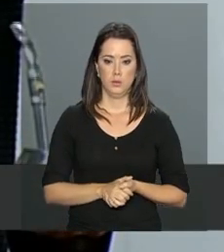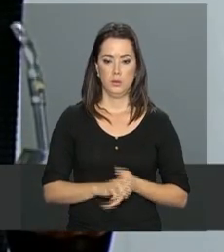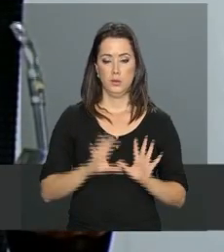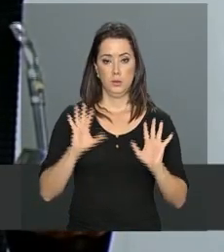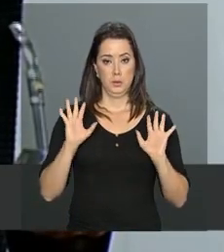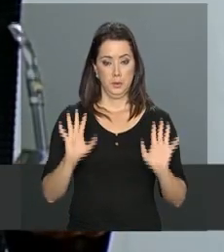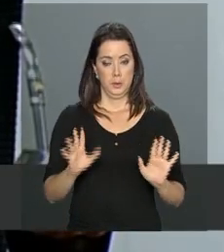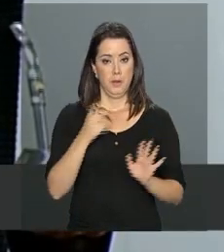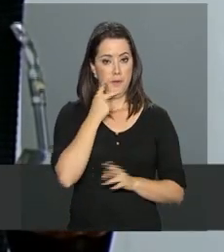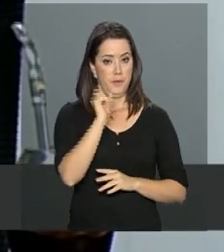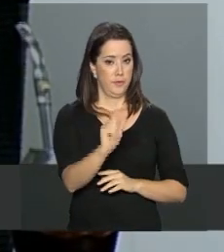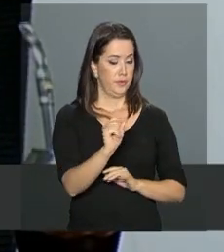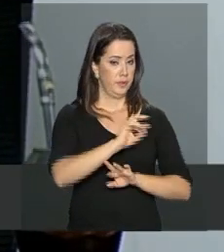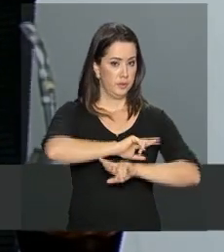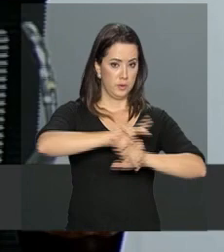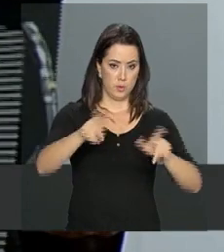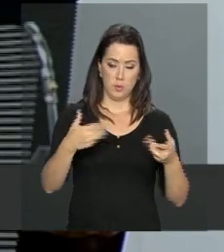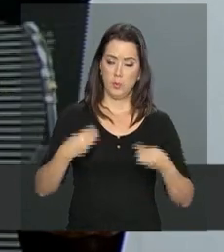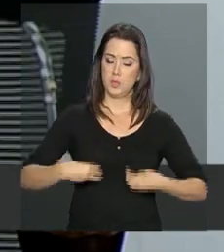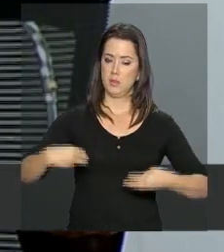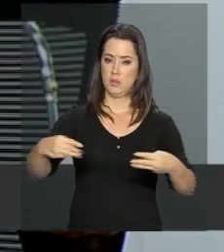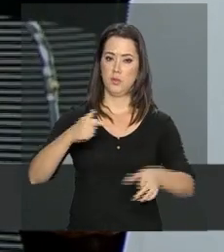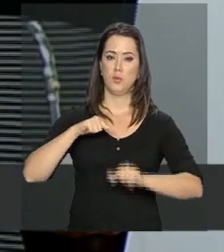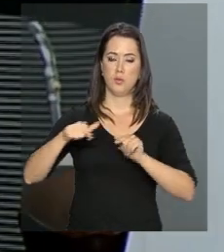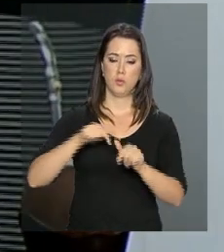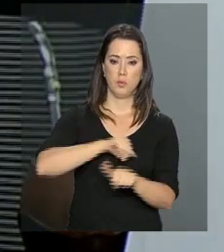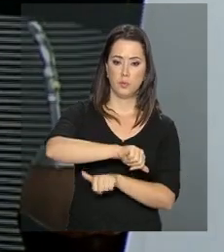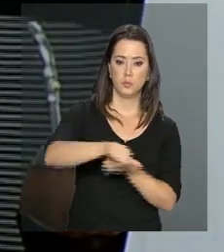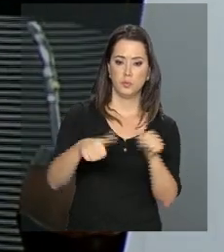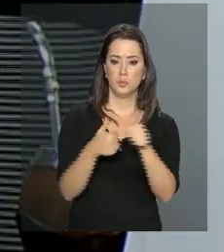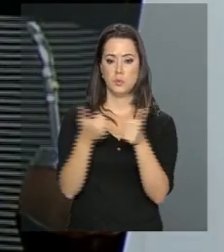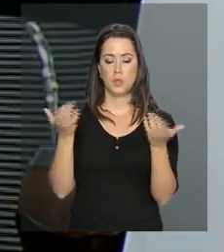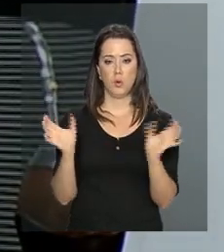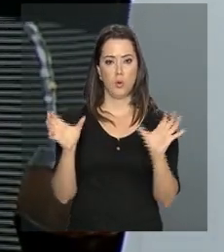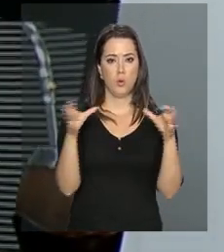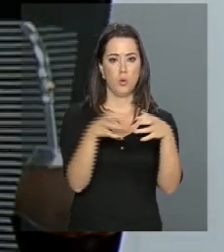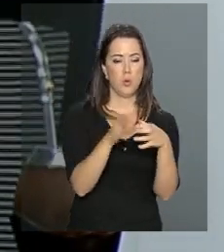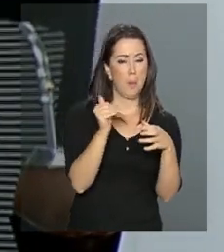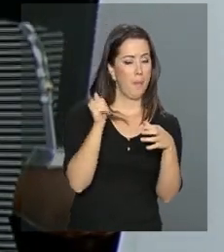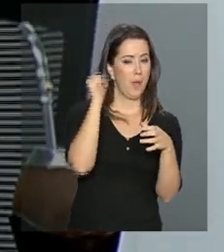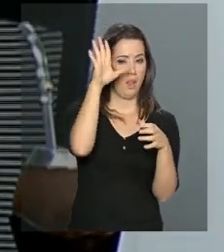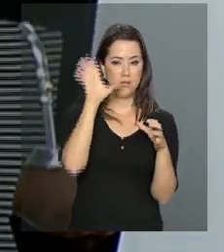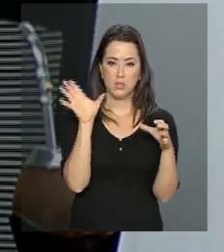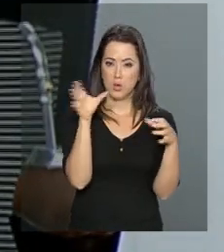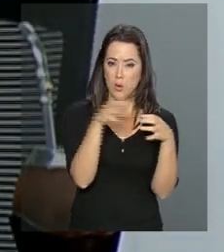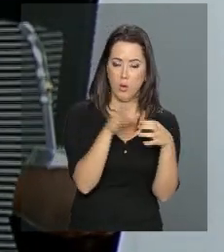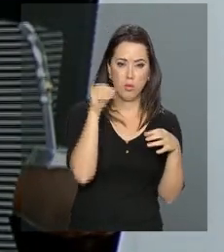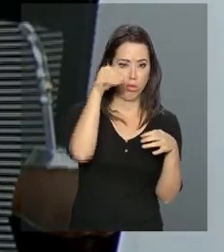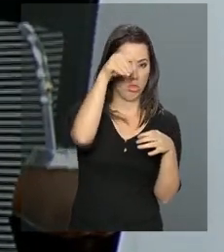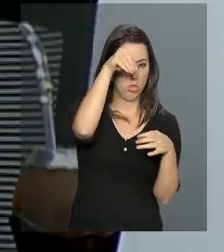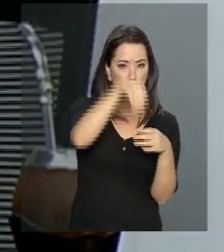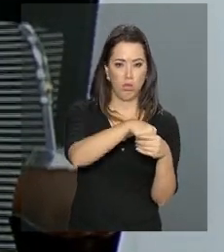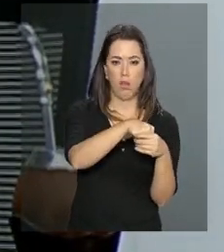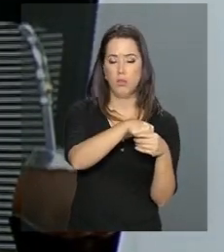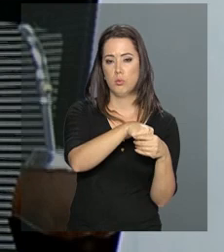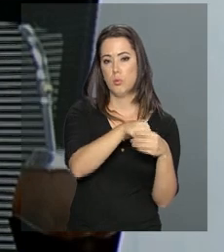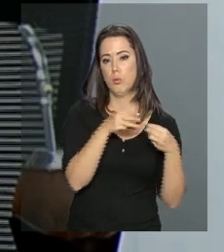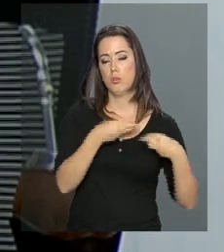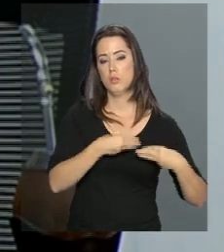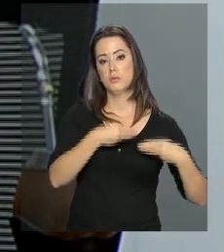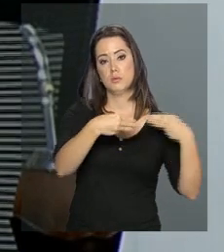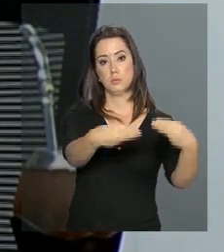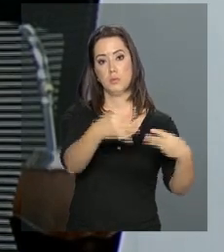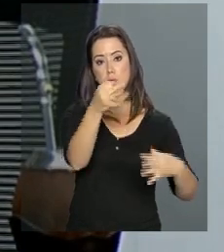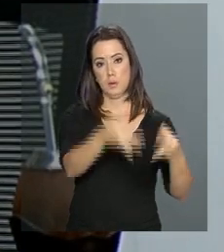gerais o ministério do trabalho passa a estar contido majoritariamente na no ministério